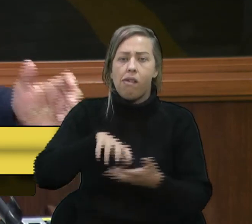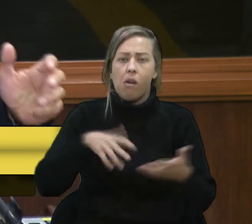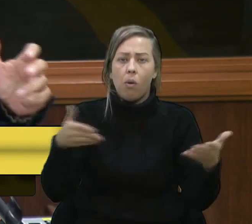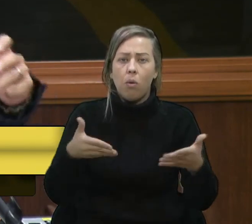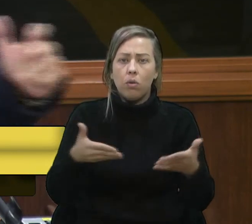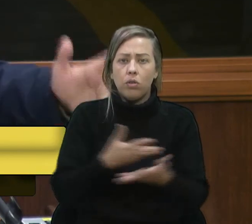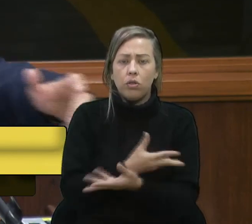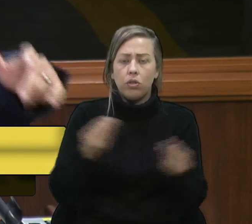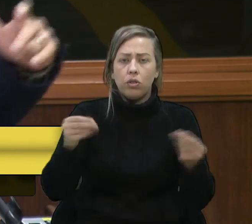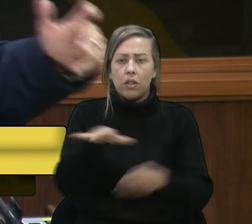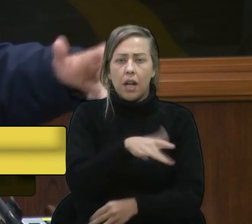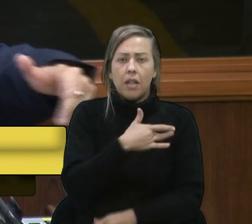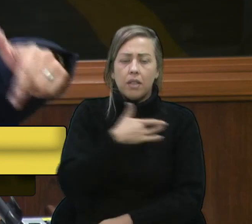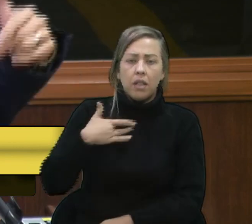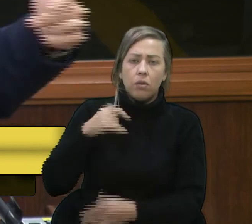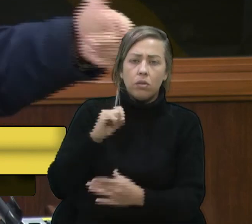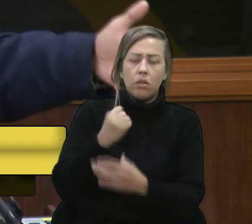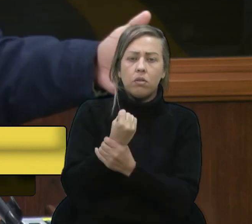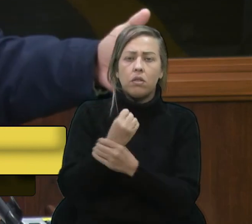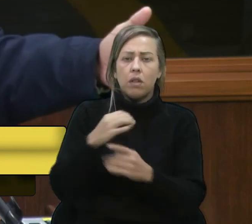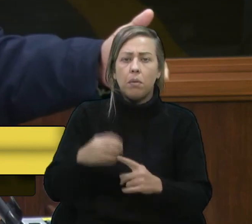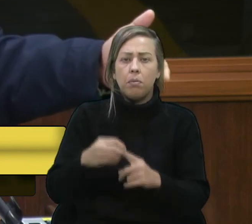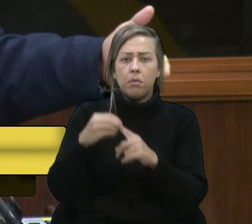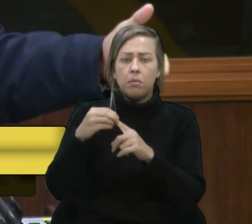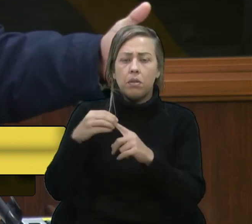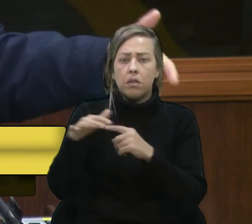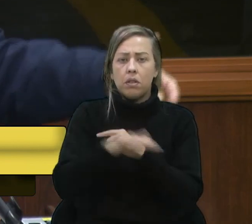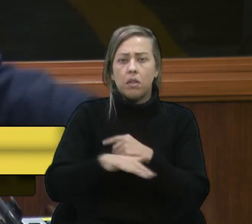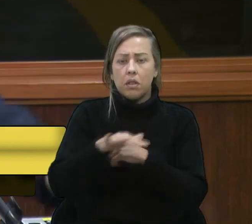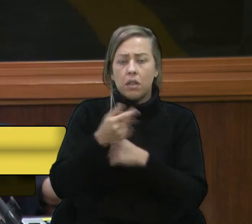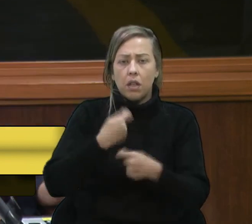tanto no âmbito de saúde, segurança, e principalmente no âmbito